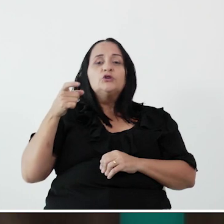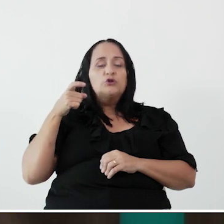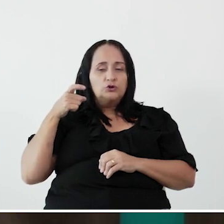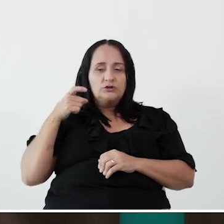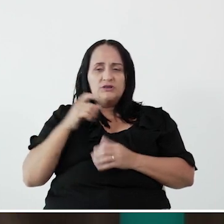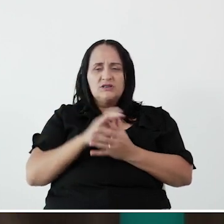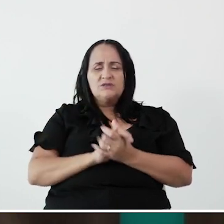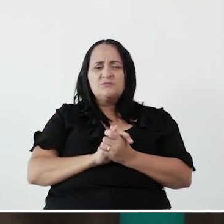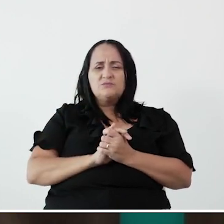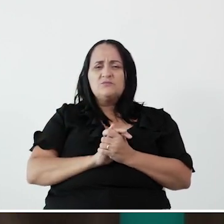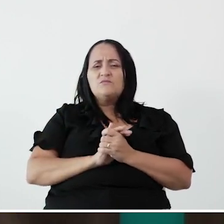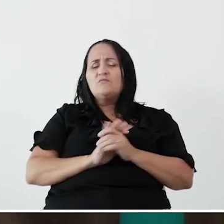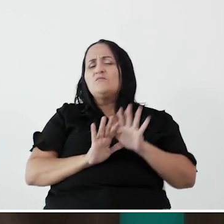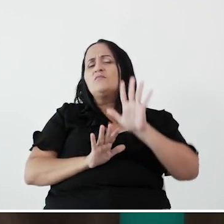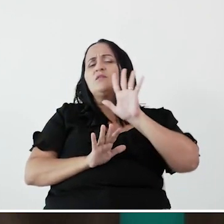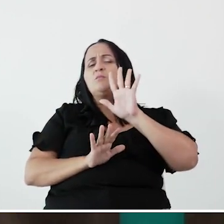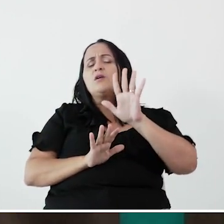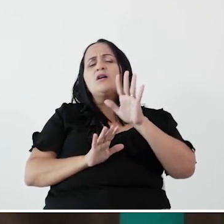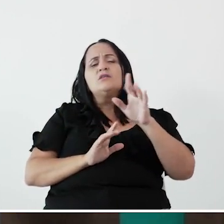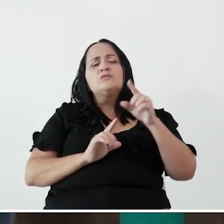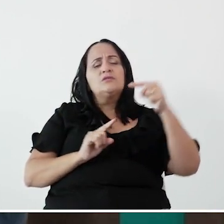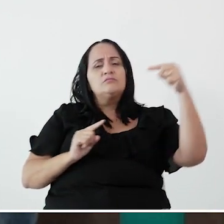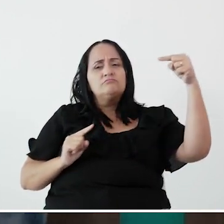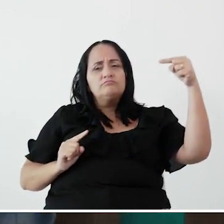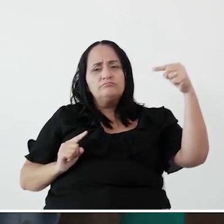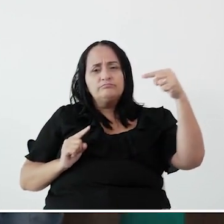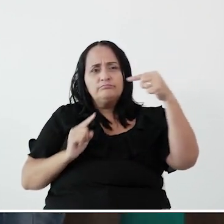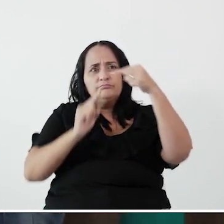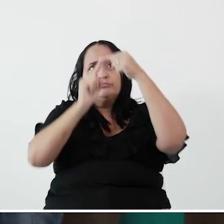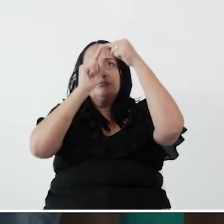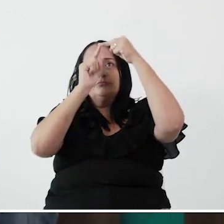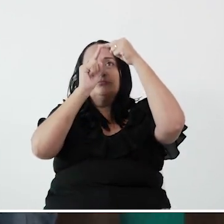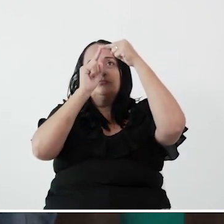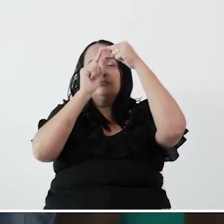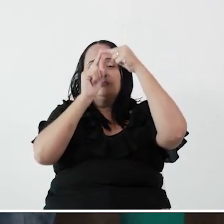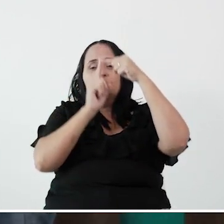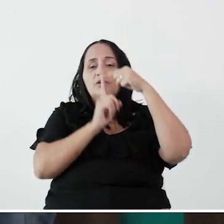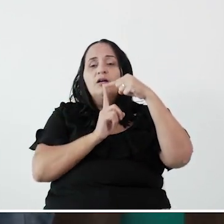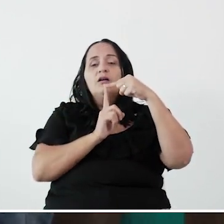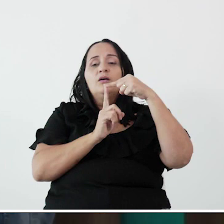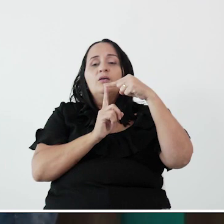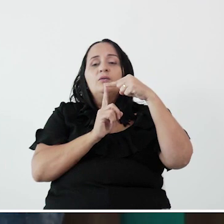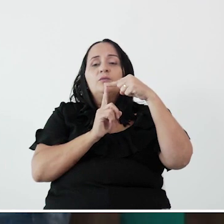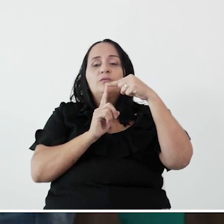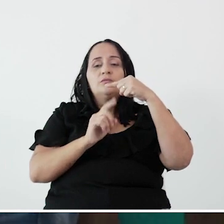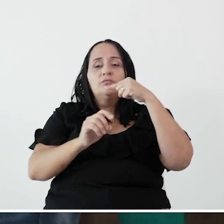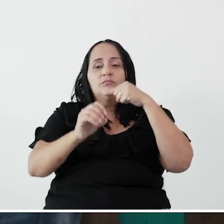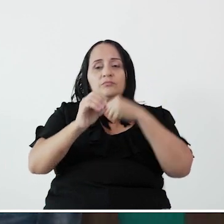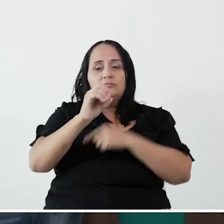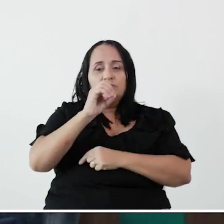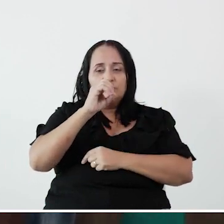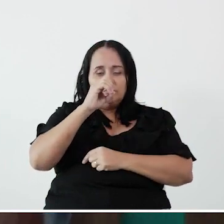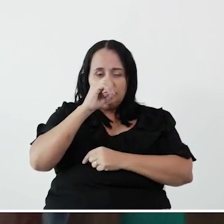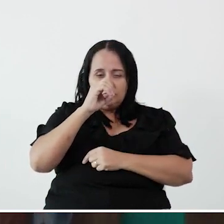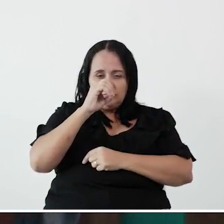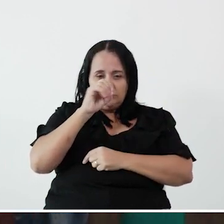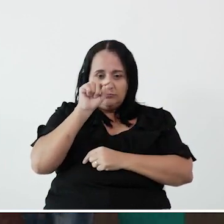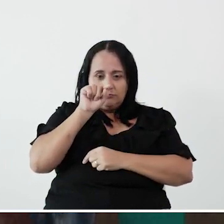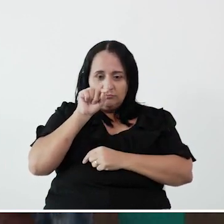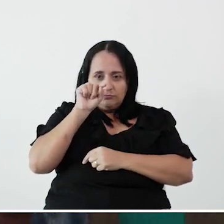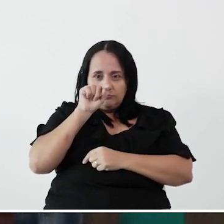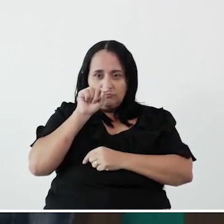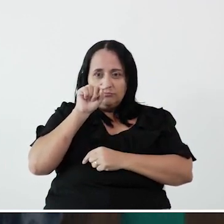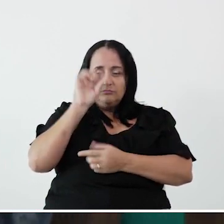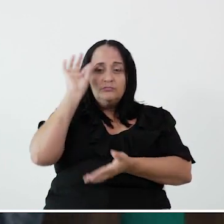que no encontro desses dois eixos eu tenho o que eu chamo de origem. À direita